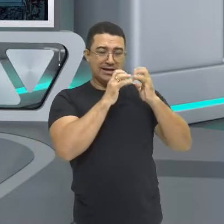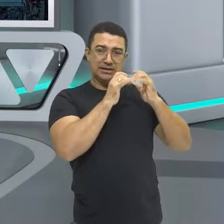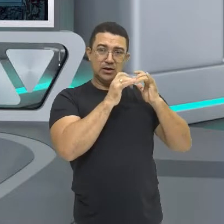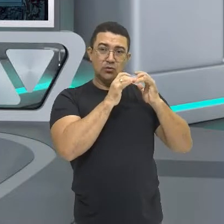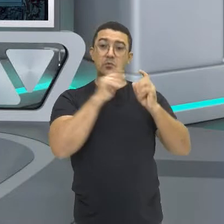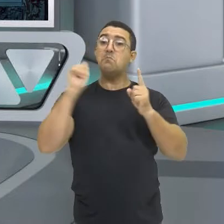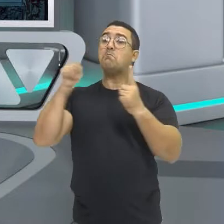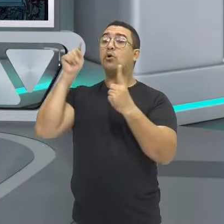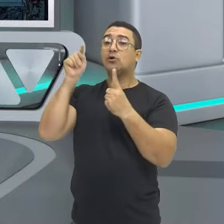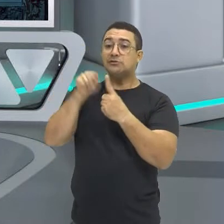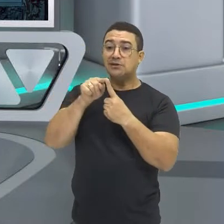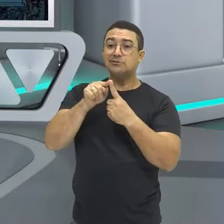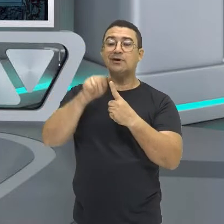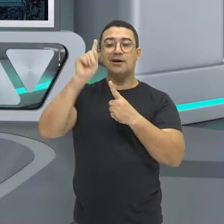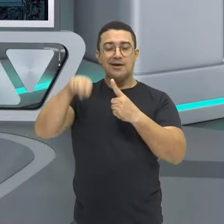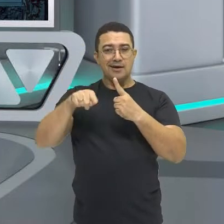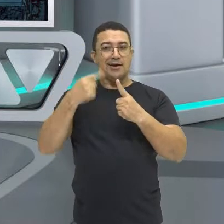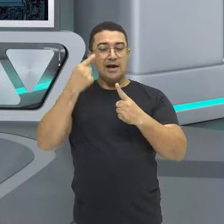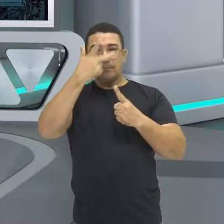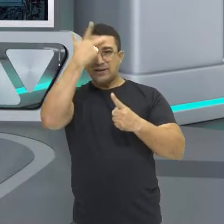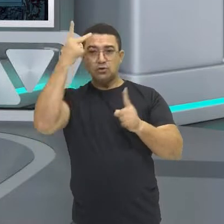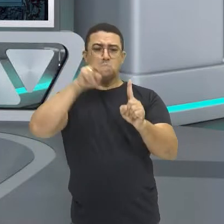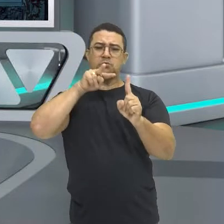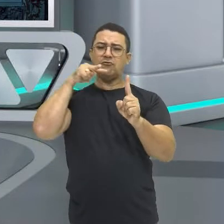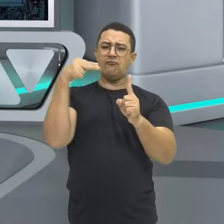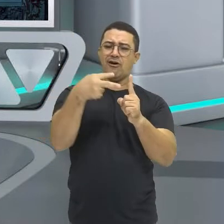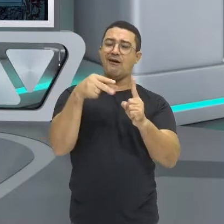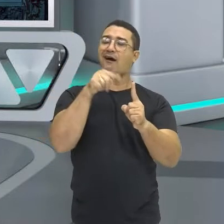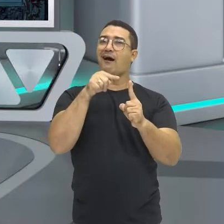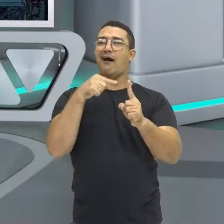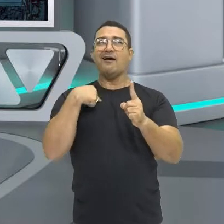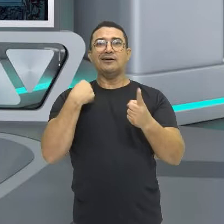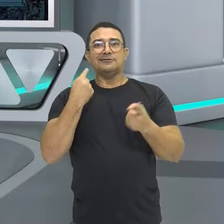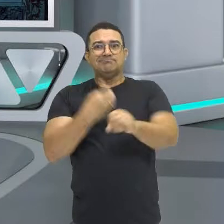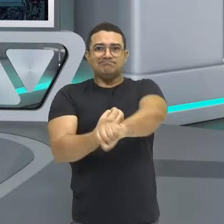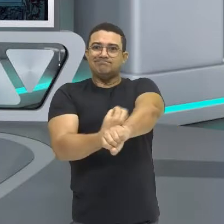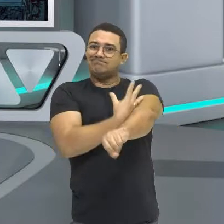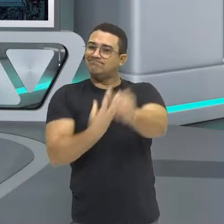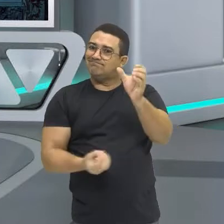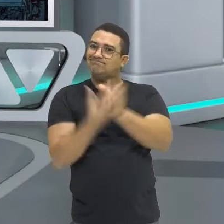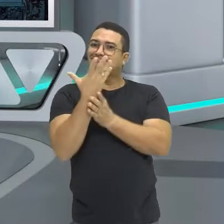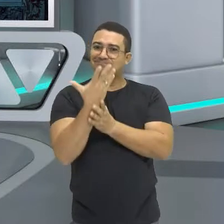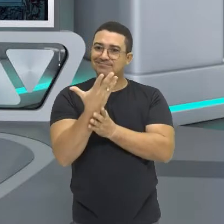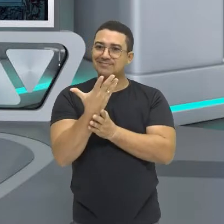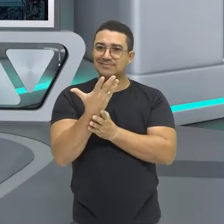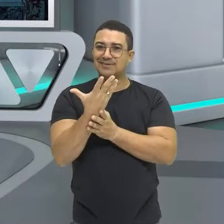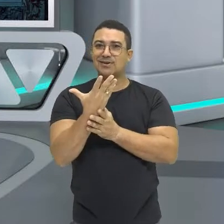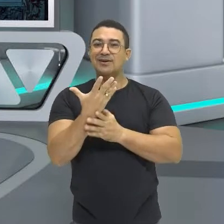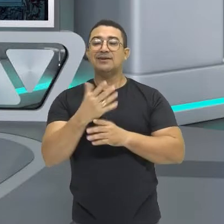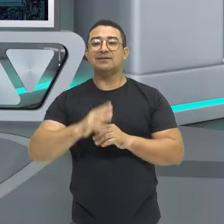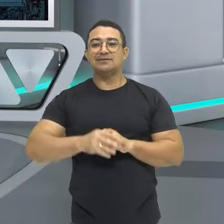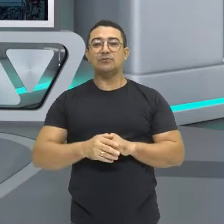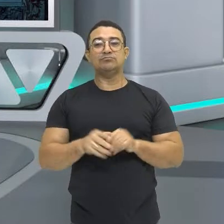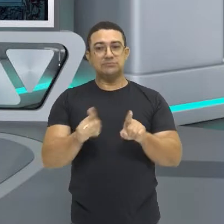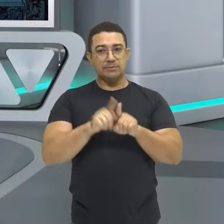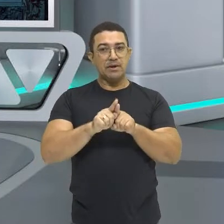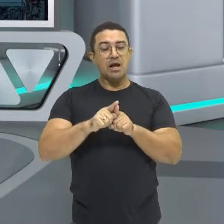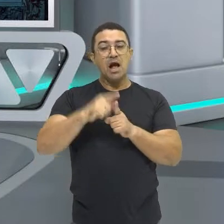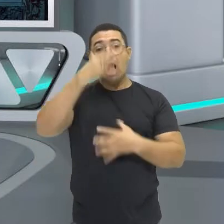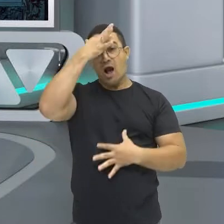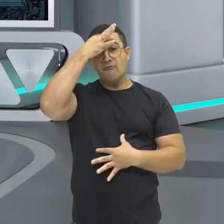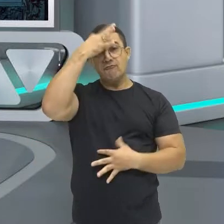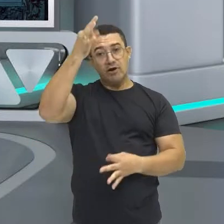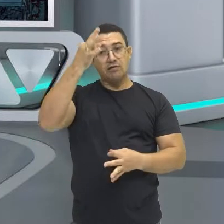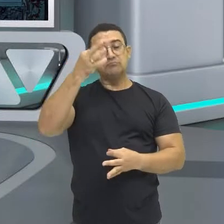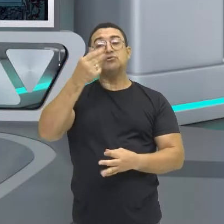é impressionar os sentidos do observador, baseando-se em quê? No princípio segundo o qual a fé deveria ser atingida